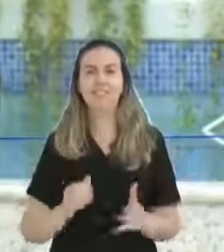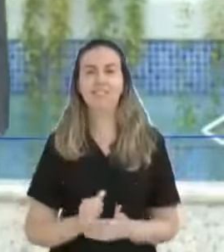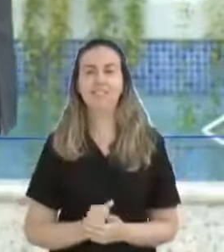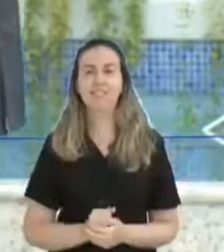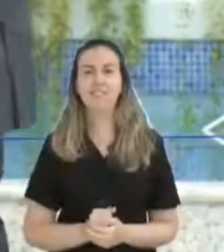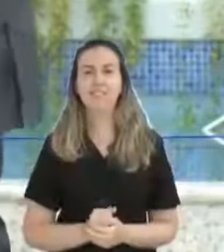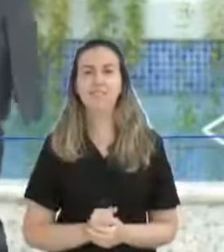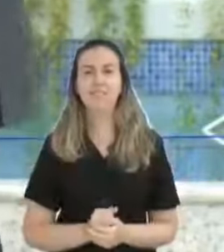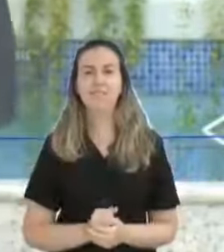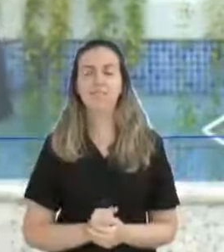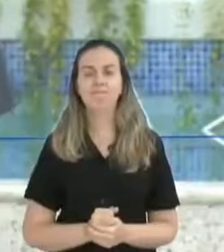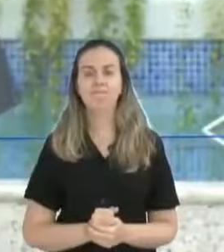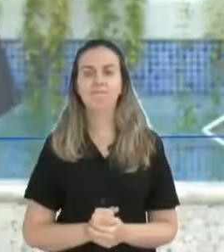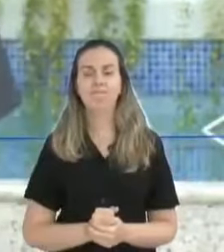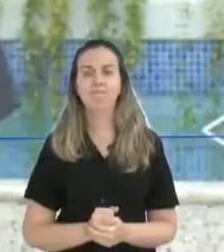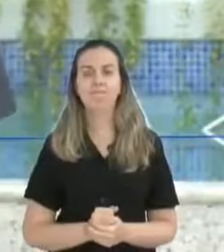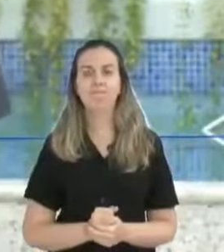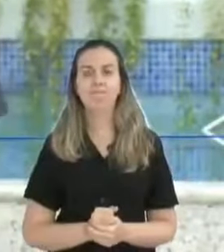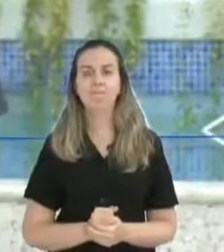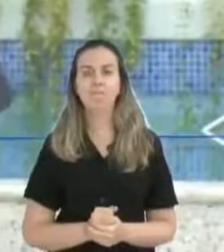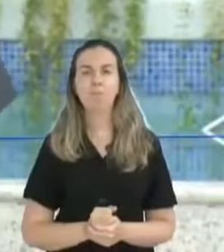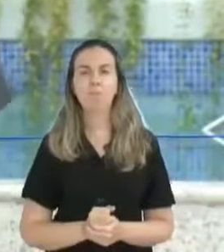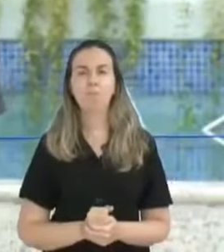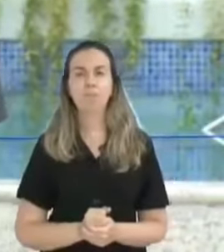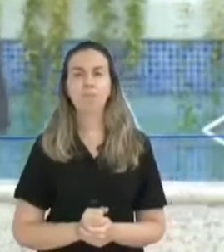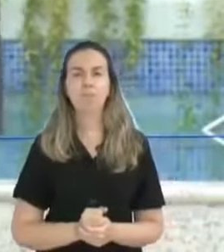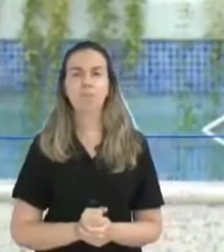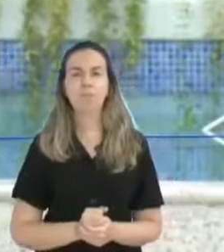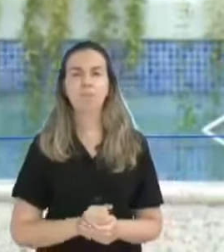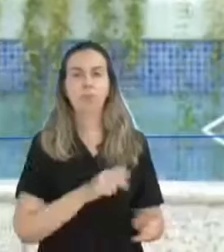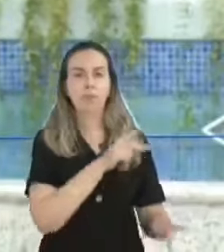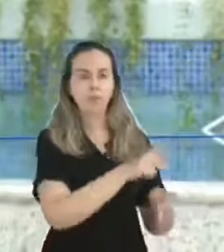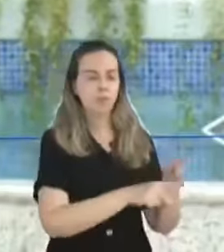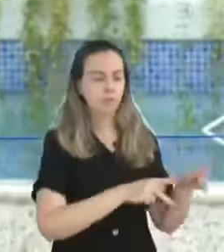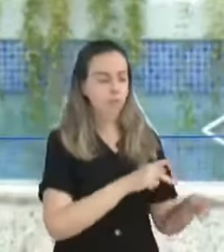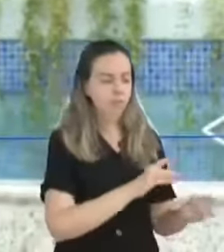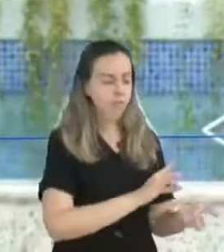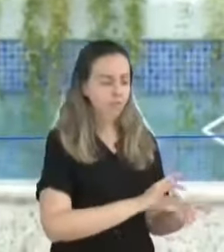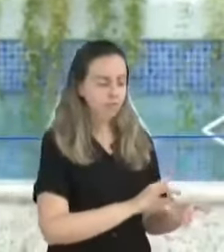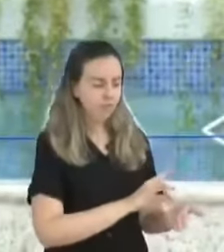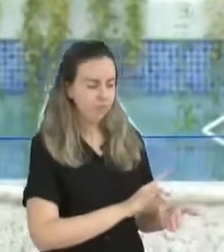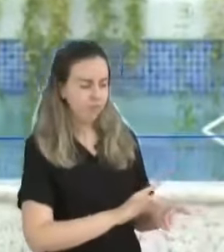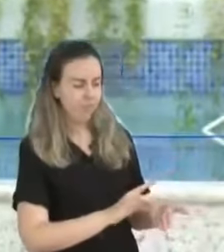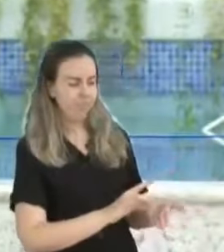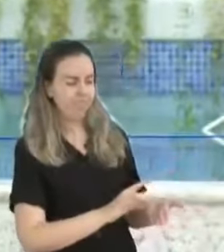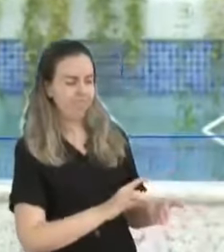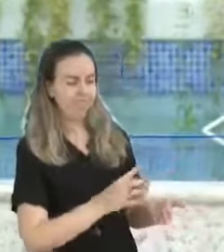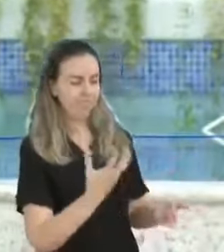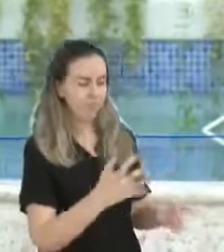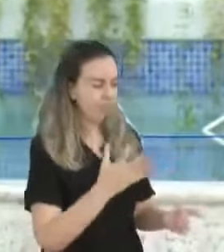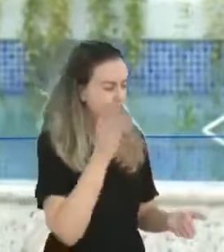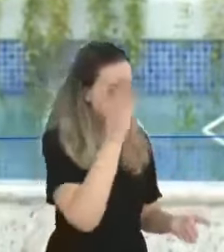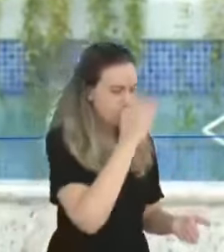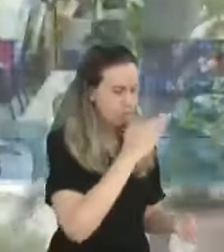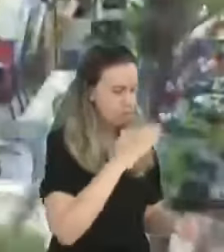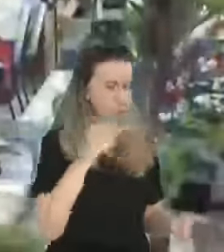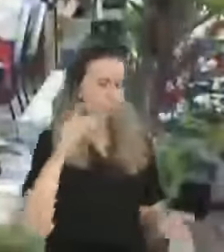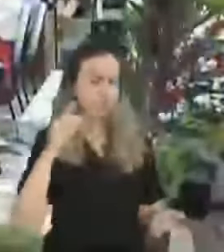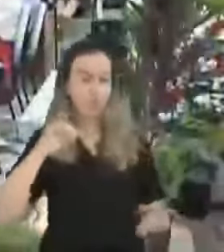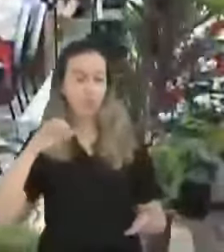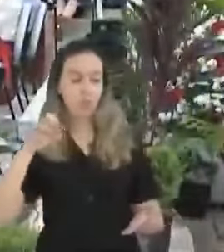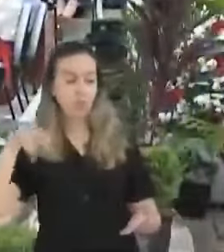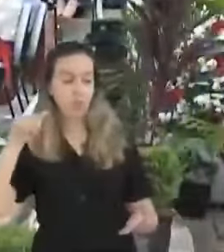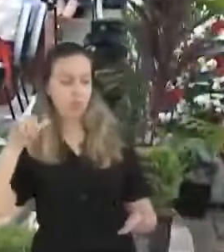10, que após a conversão dramática dos ninivitas, lá está escrito: e viu o Senhor como